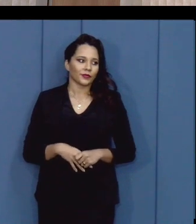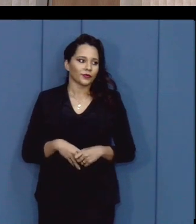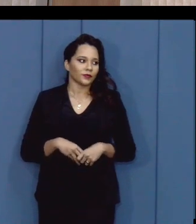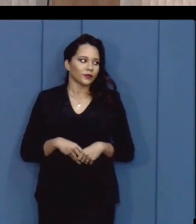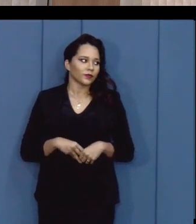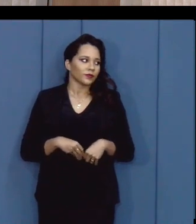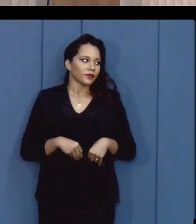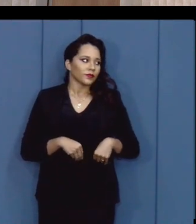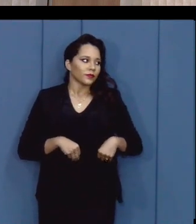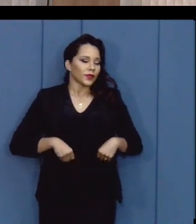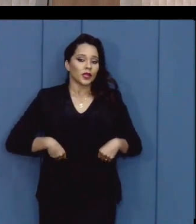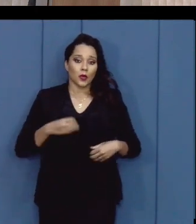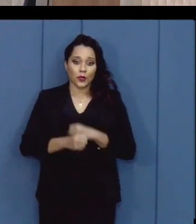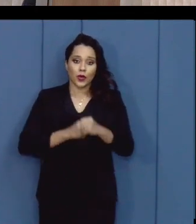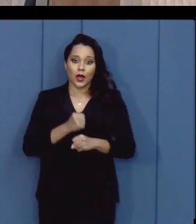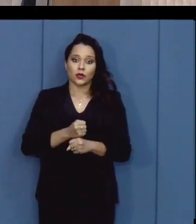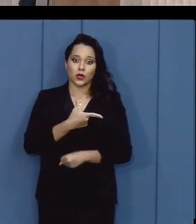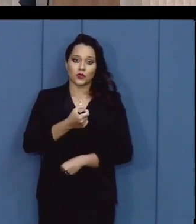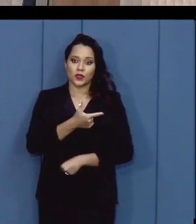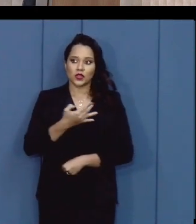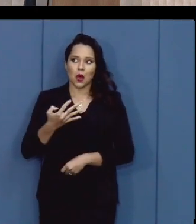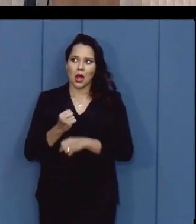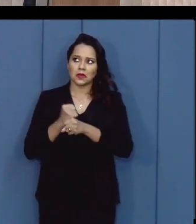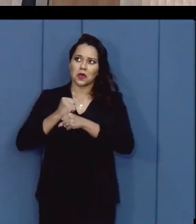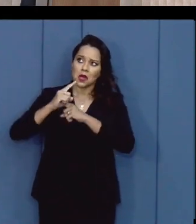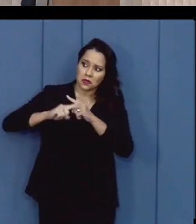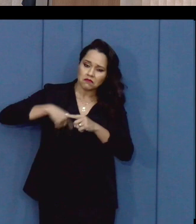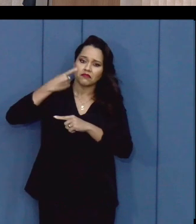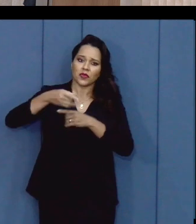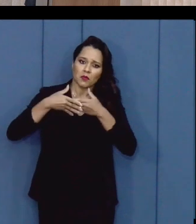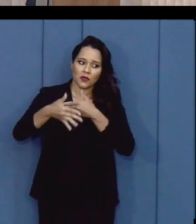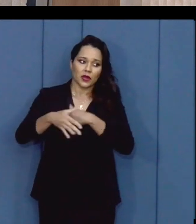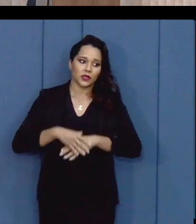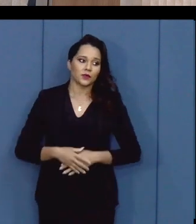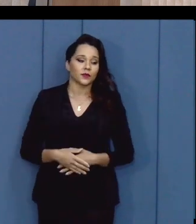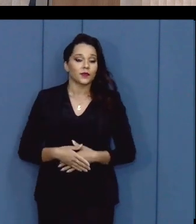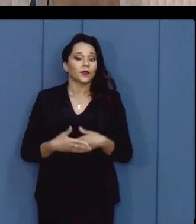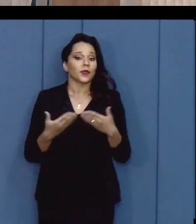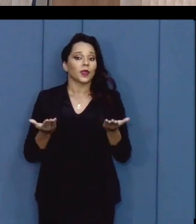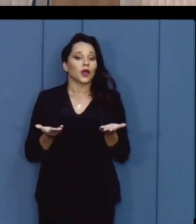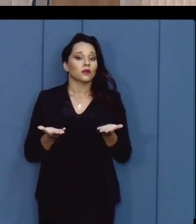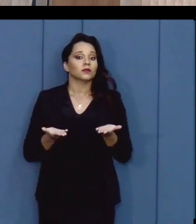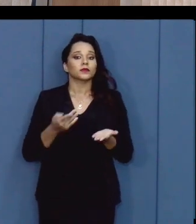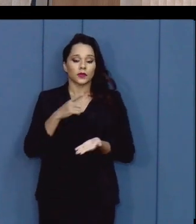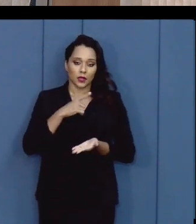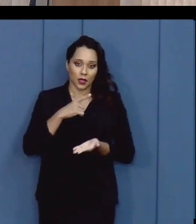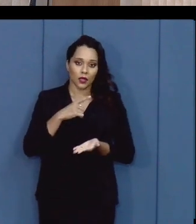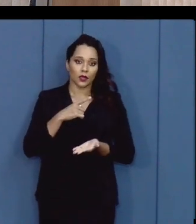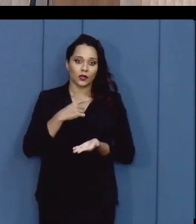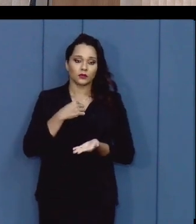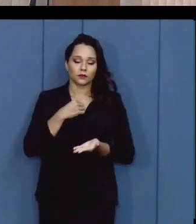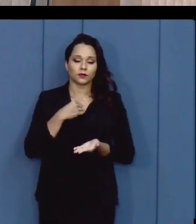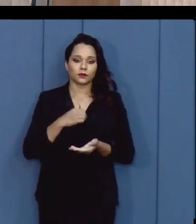Bom, previsões para 2024 e anos que vêm à frente, né? Então,